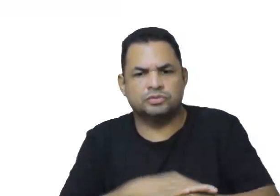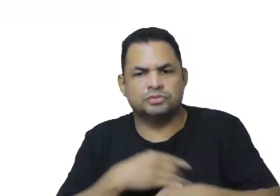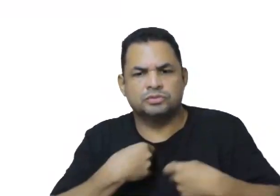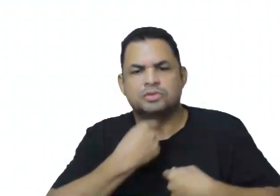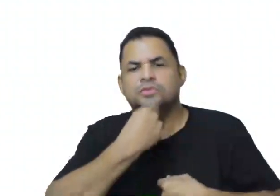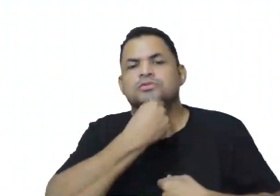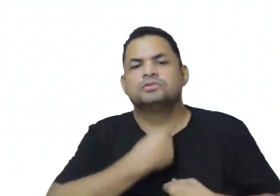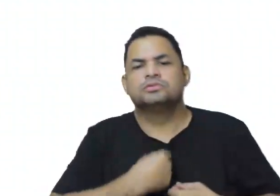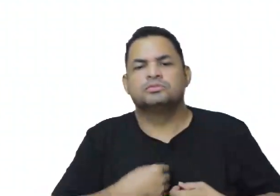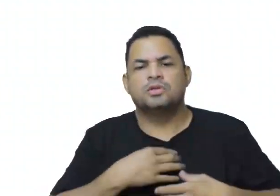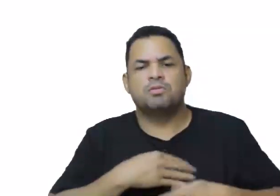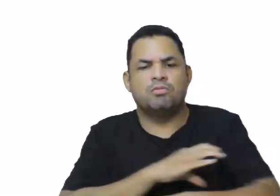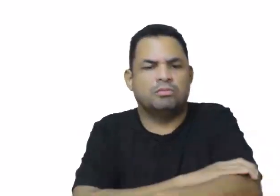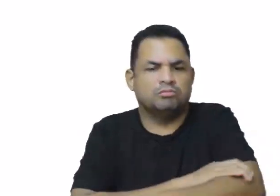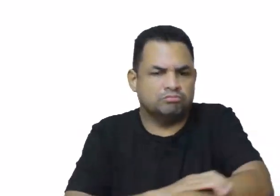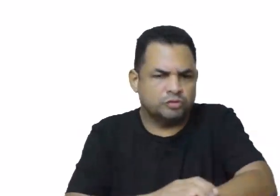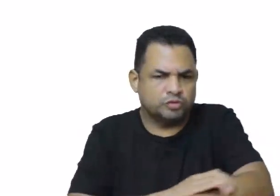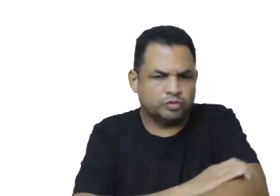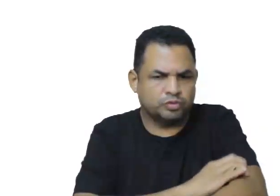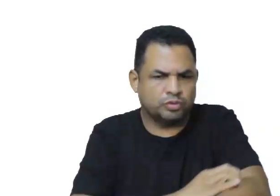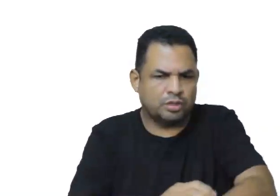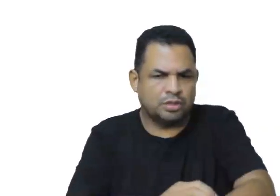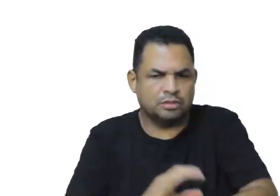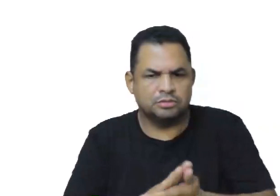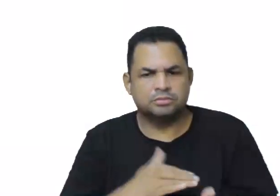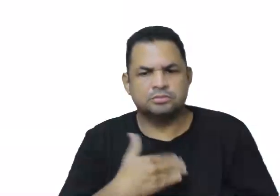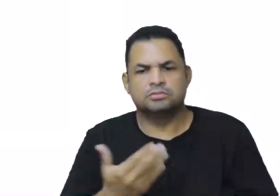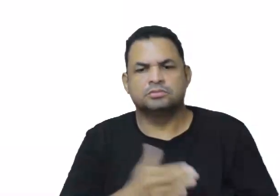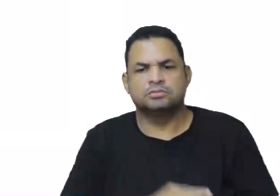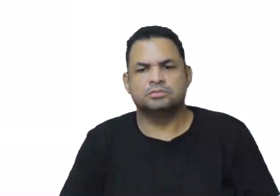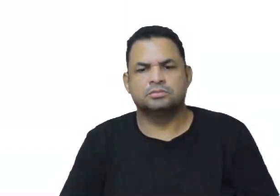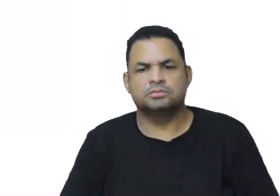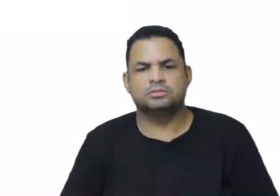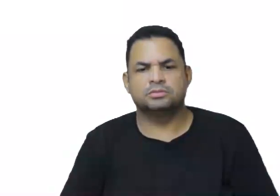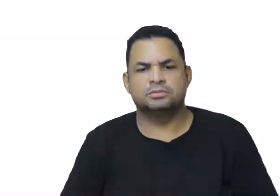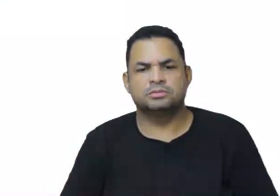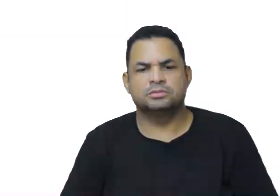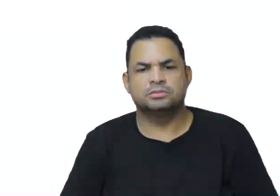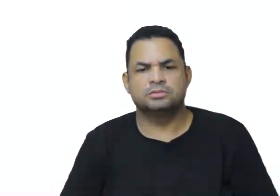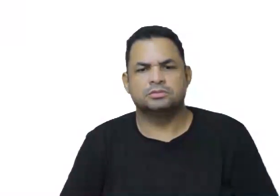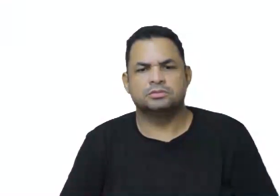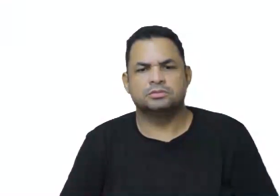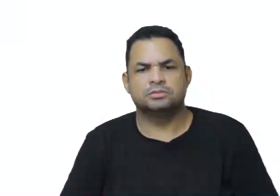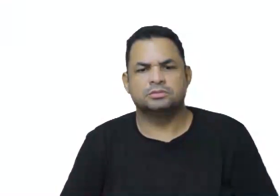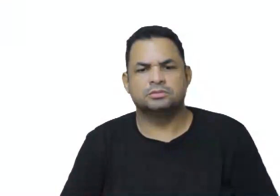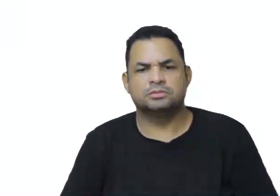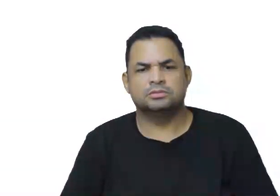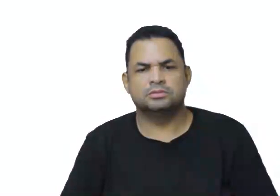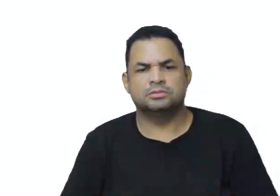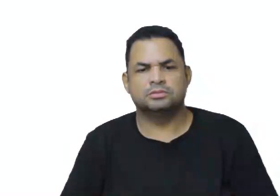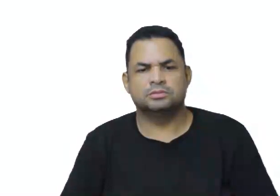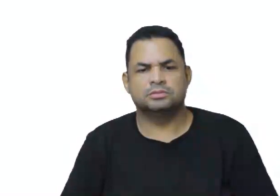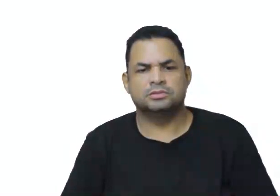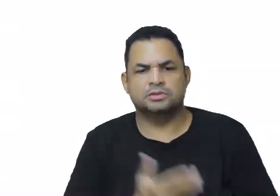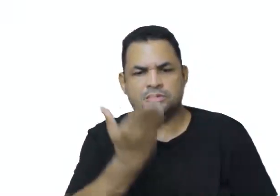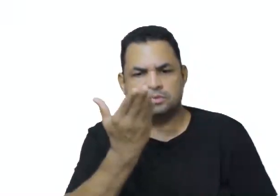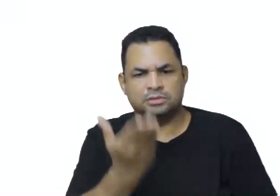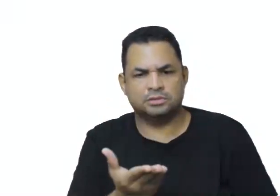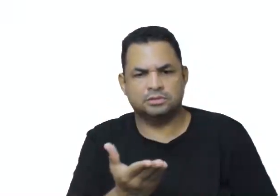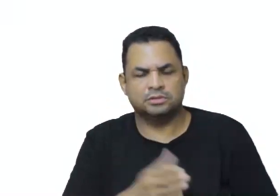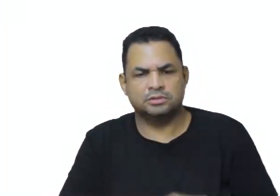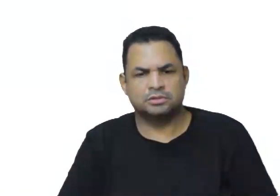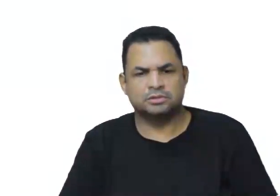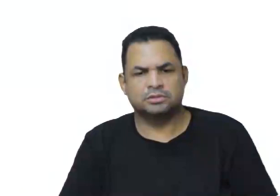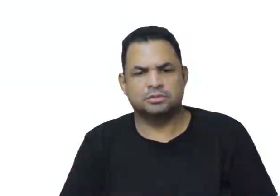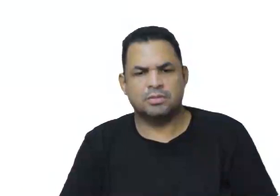células musculares e assim por diante. Células ciliadas aqui, ó, você consegue perceber bem aqui, essa célula aqui é uma